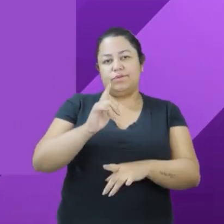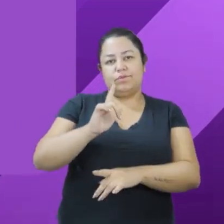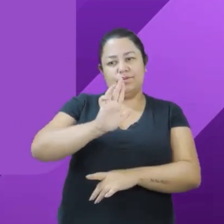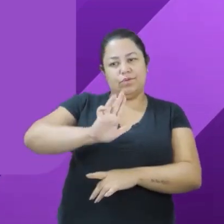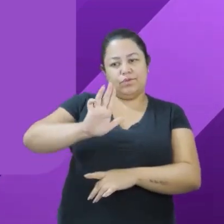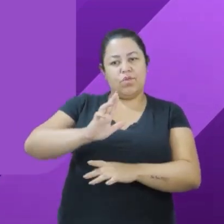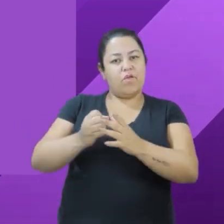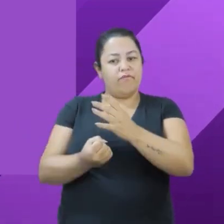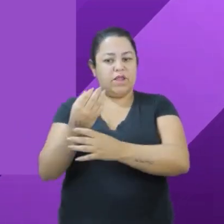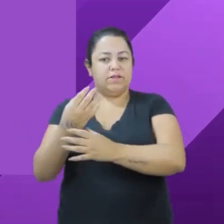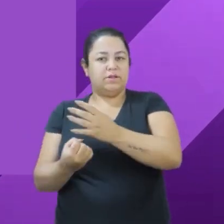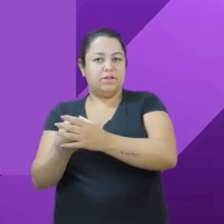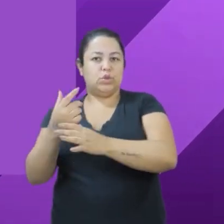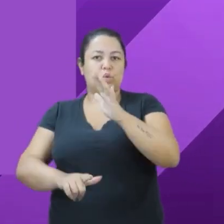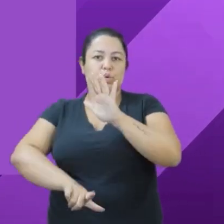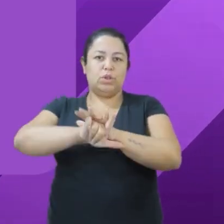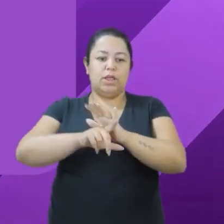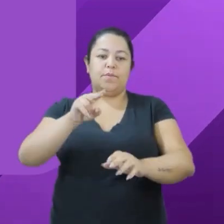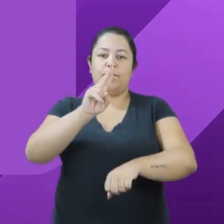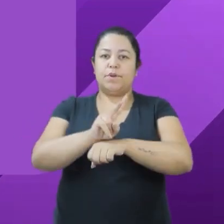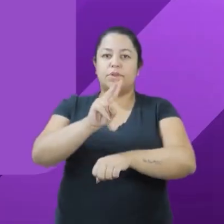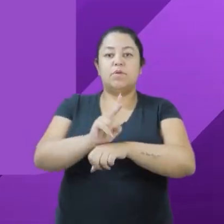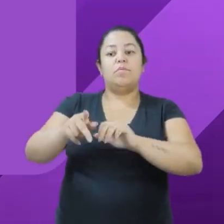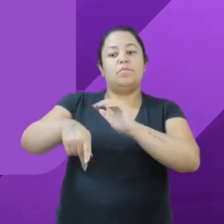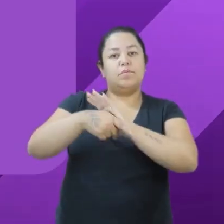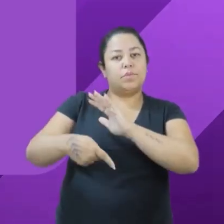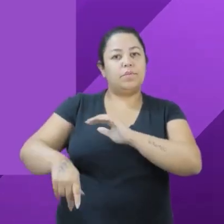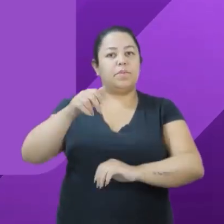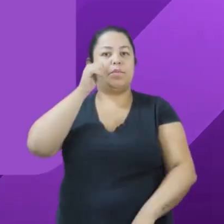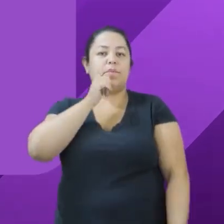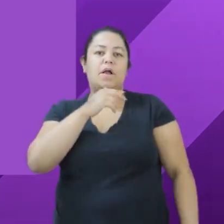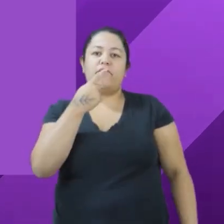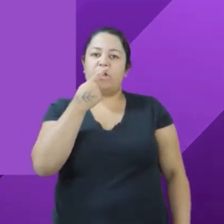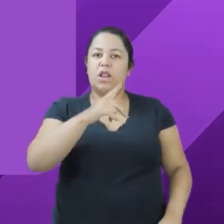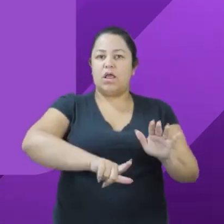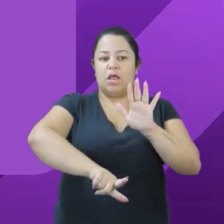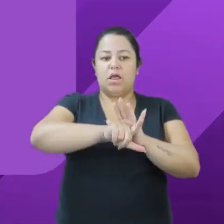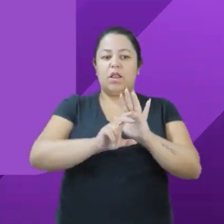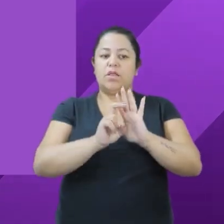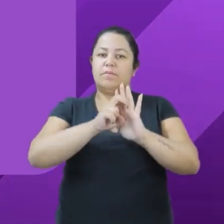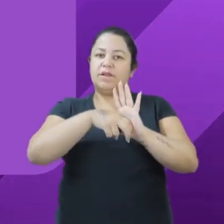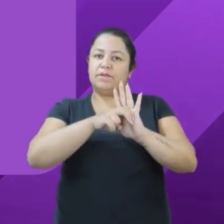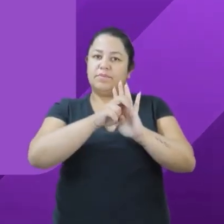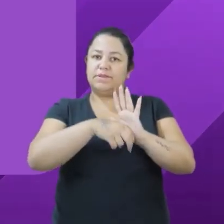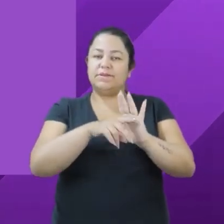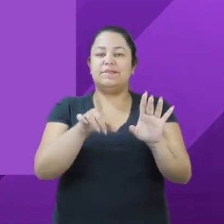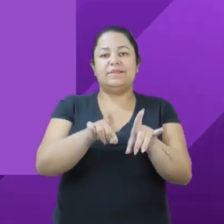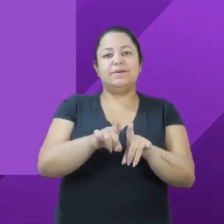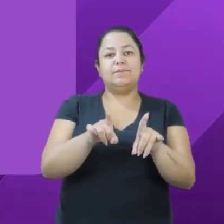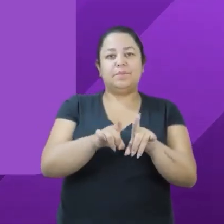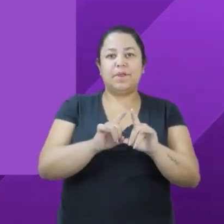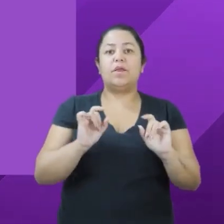vem criando leis de proteção às mulheres, A gente cita aqui a Lei Maria da Penha, a gente cita